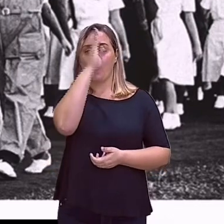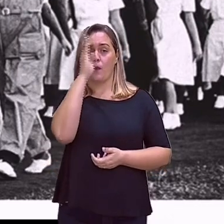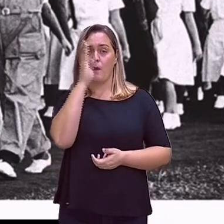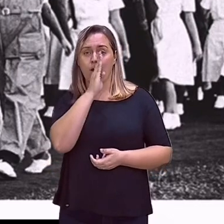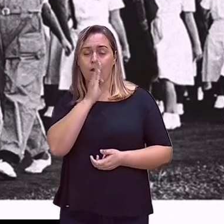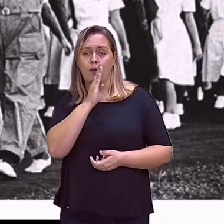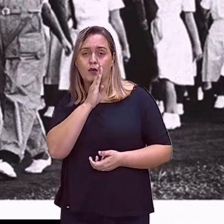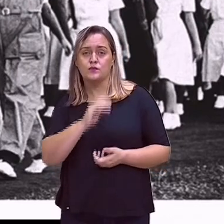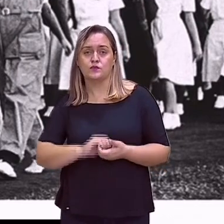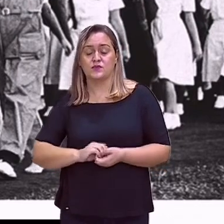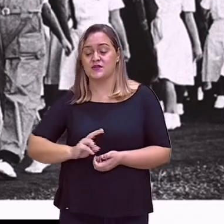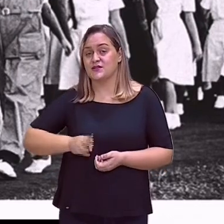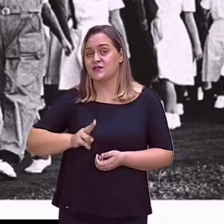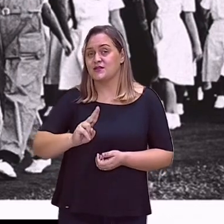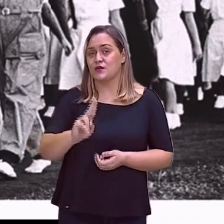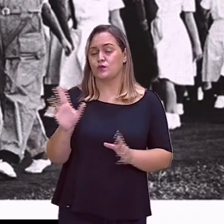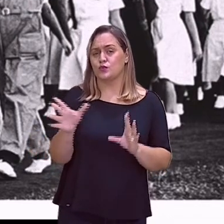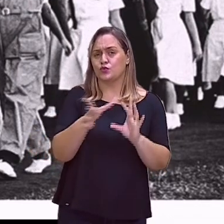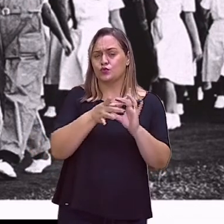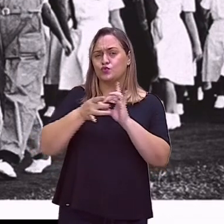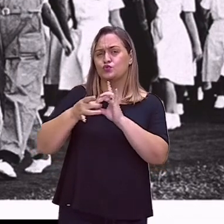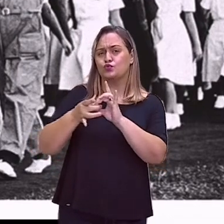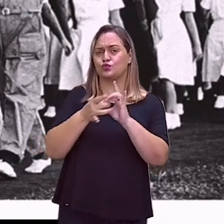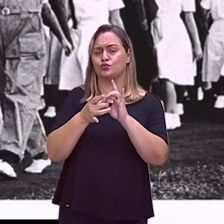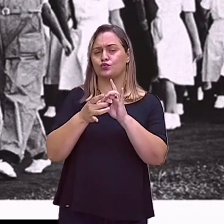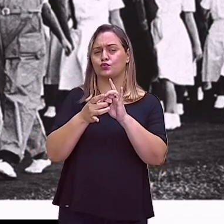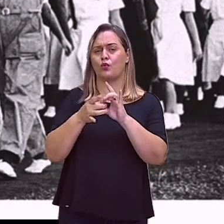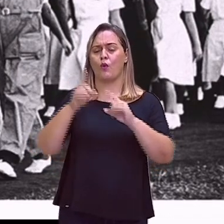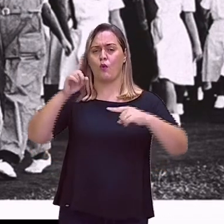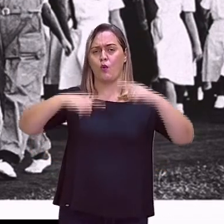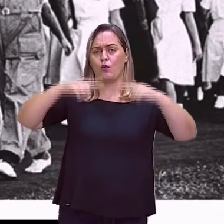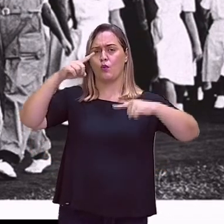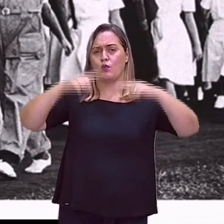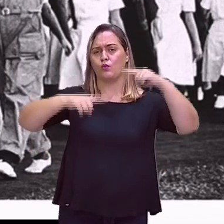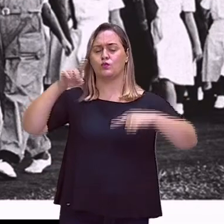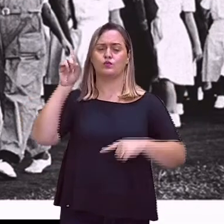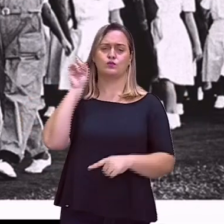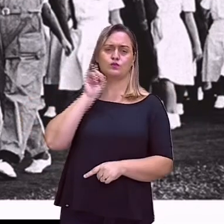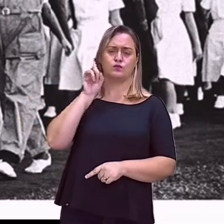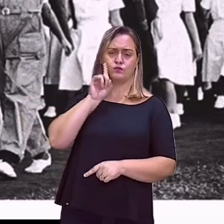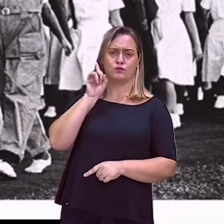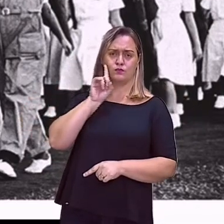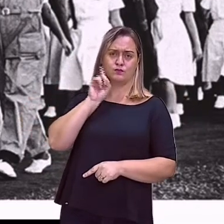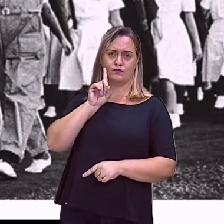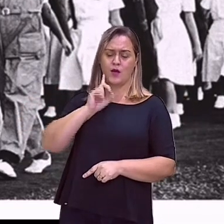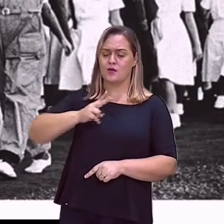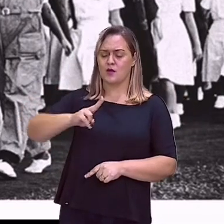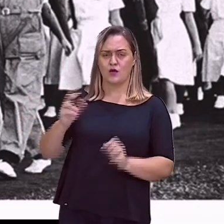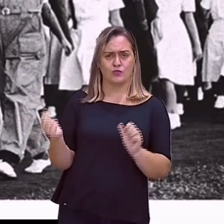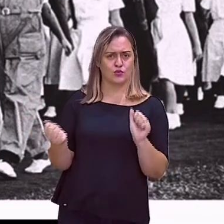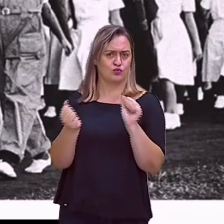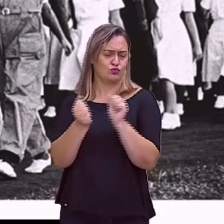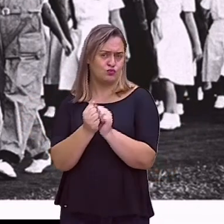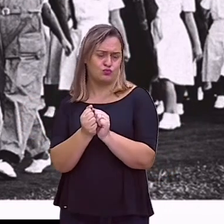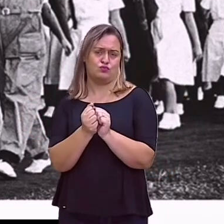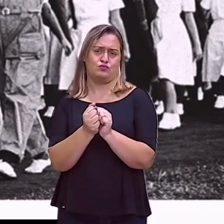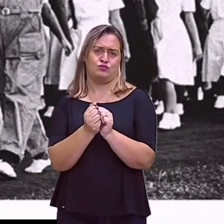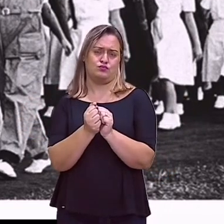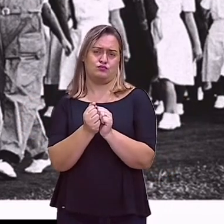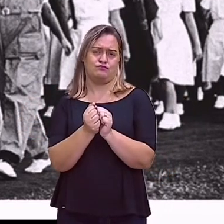esteve atrelado às políticas estadunidenses, uma política capitalista. O modelo